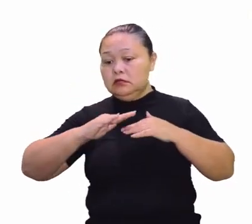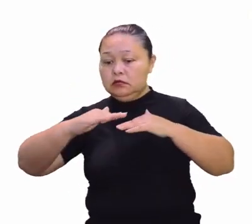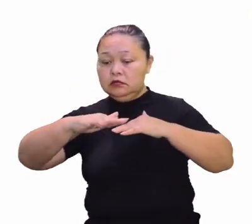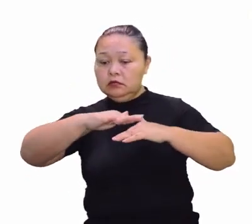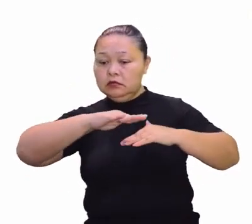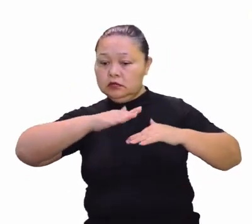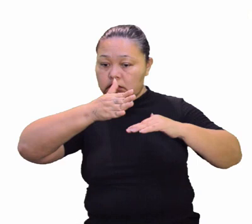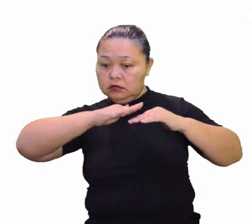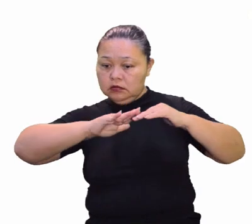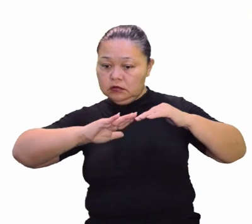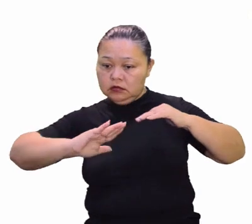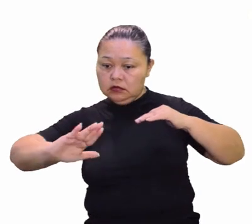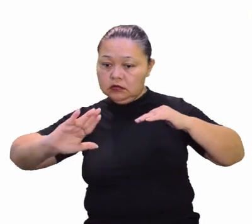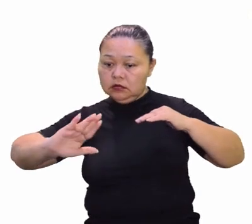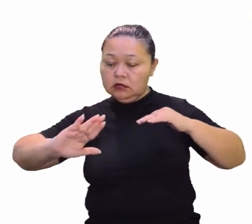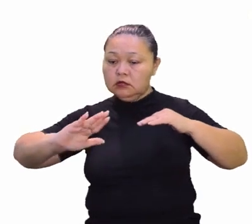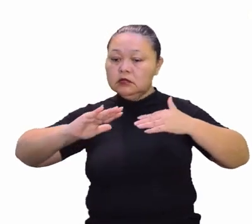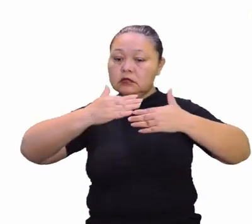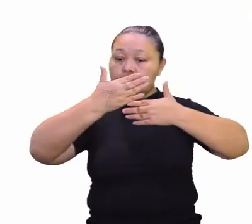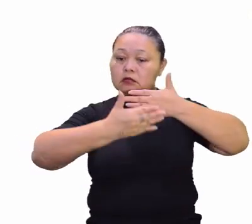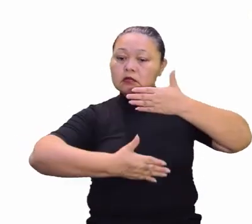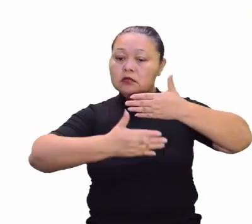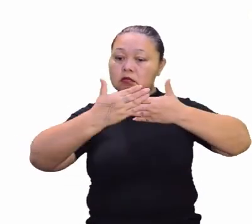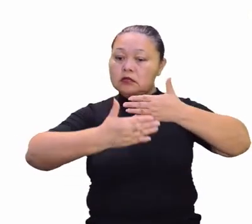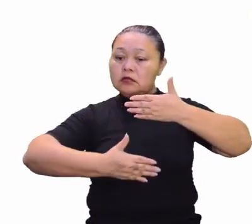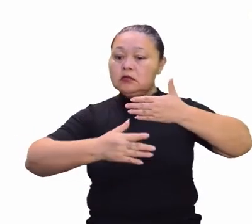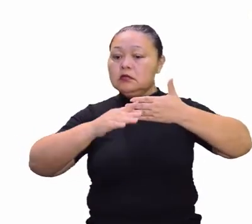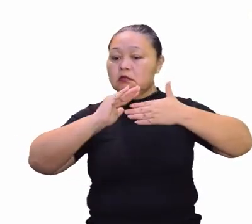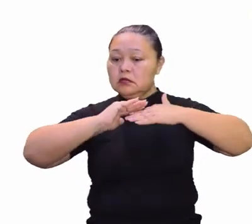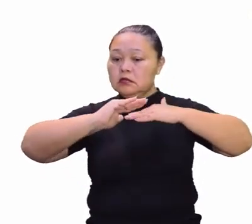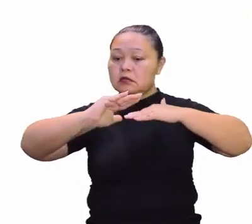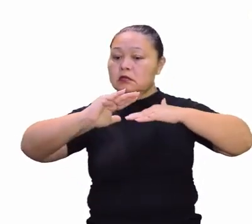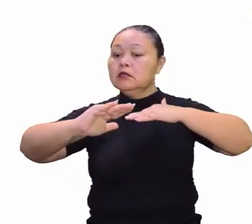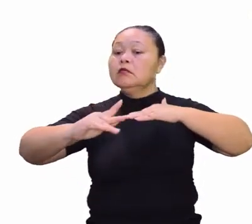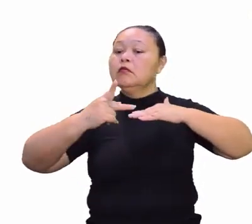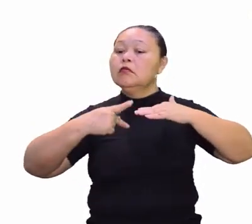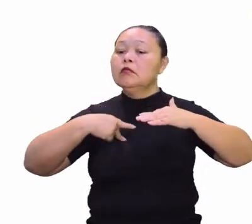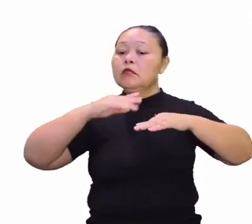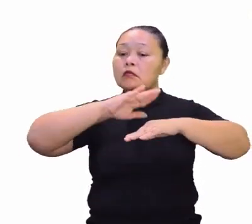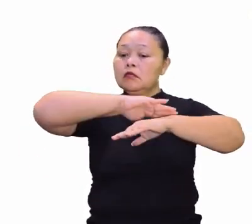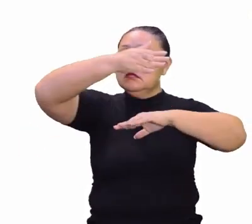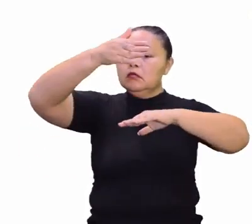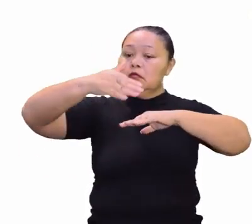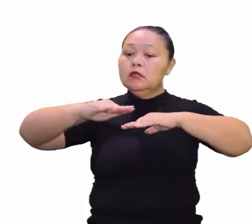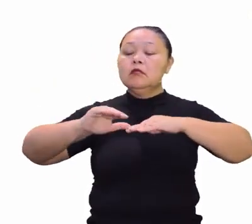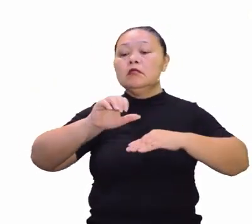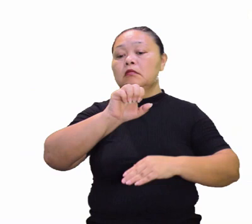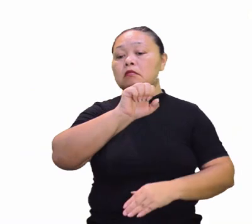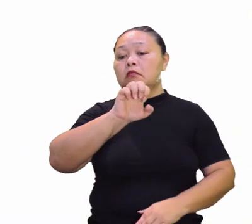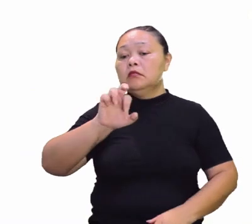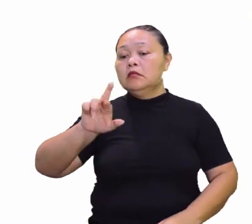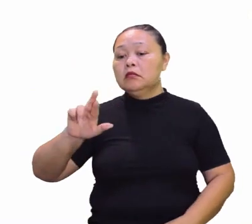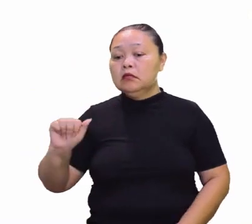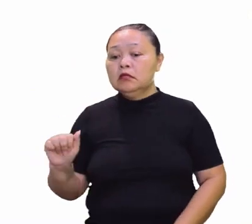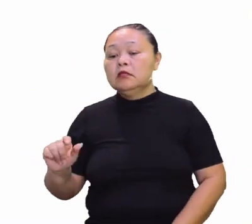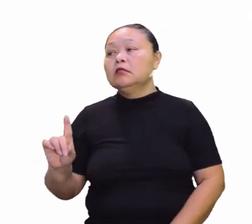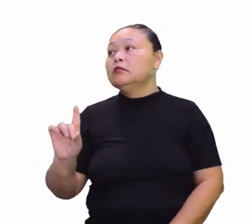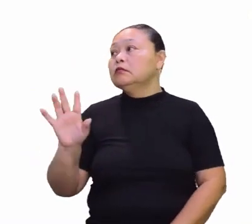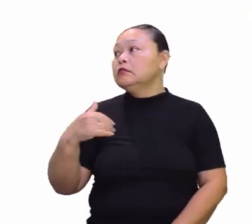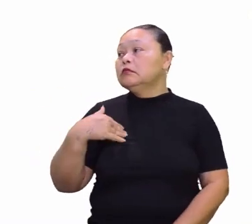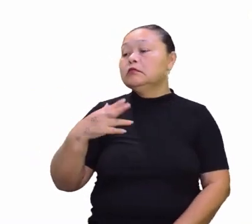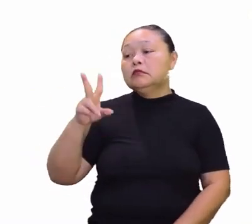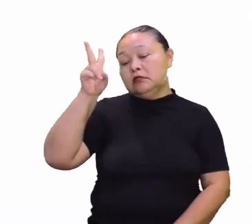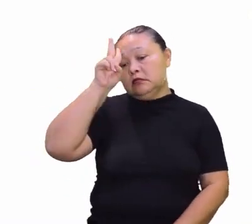tabuleiros, depressões, chapadas, patamares, planaltos e serras. Ah, muito interessante. Oh,